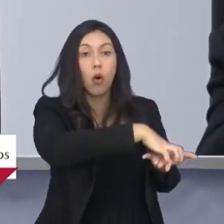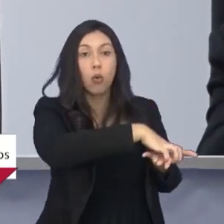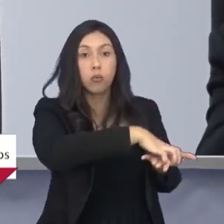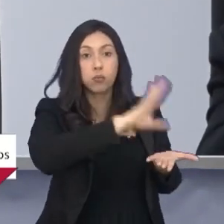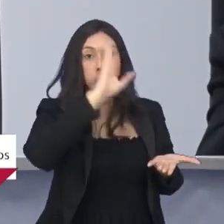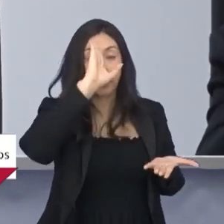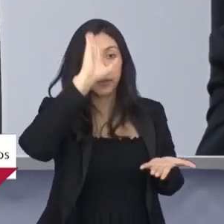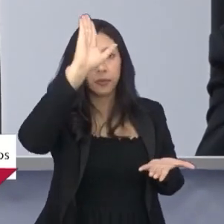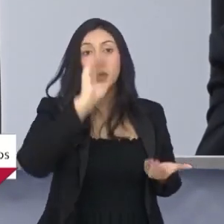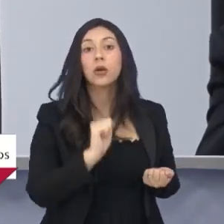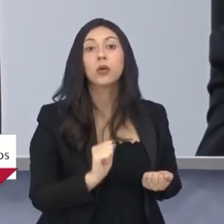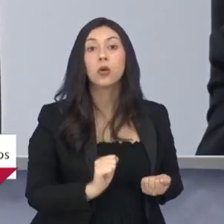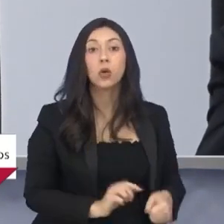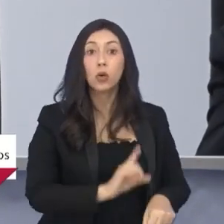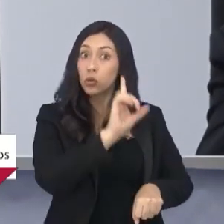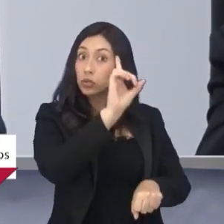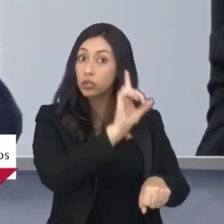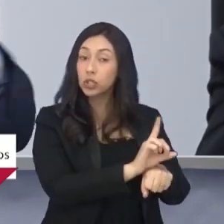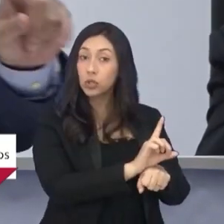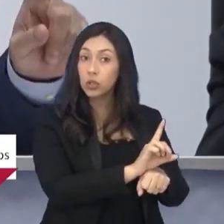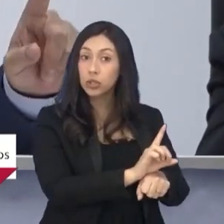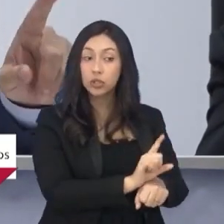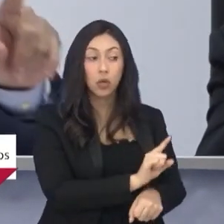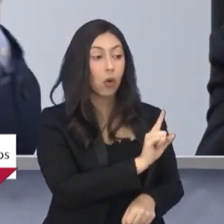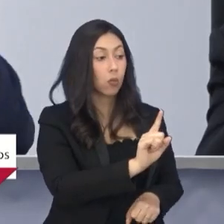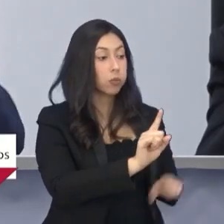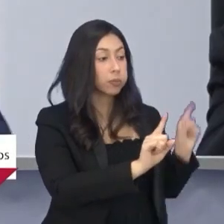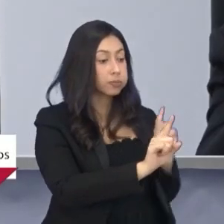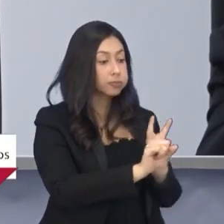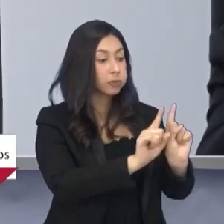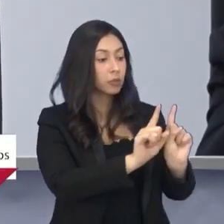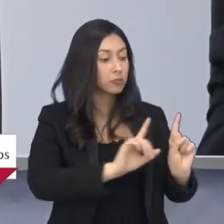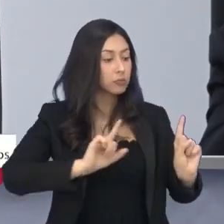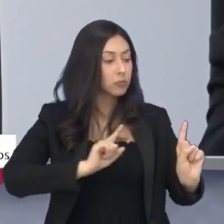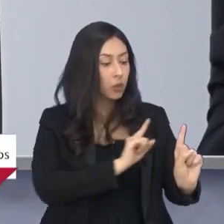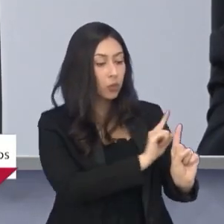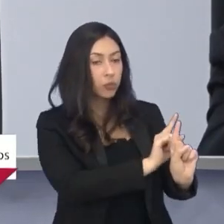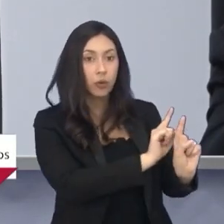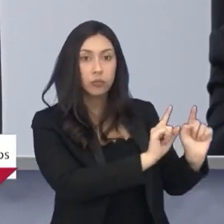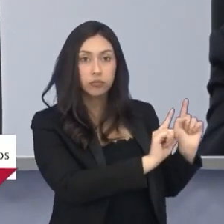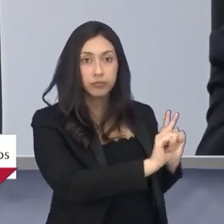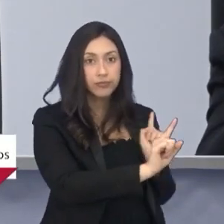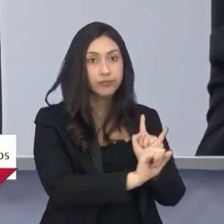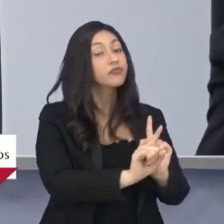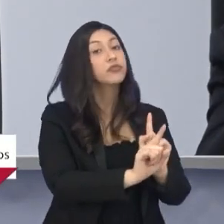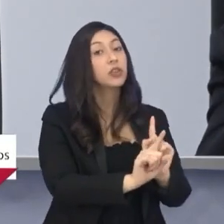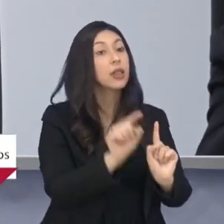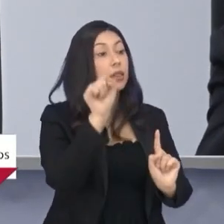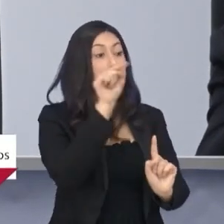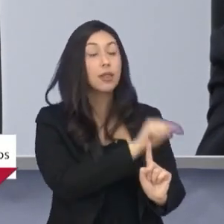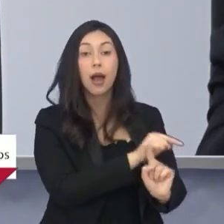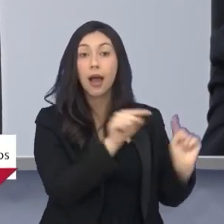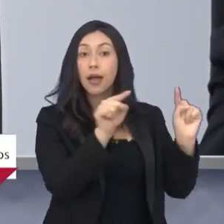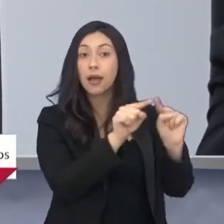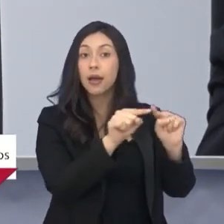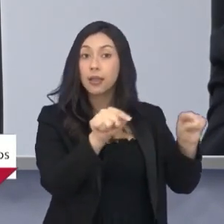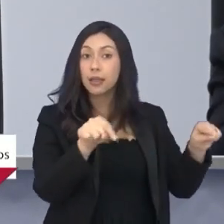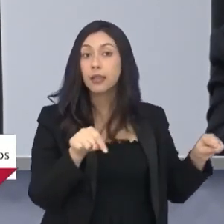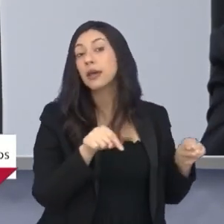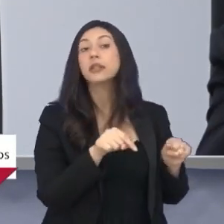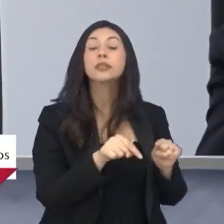nossos diretores revesando um por dia estavam nessa sala para